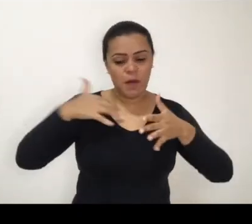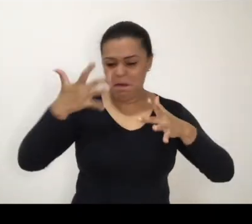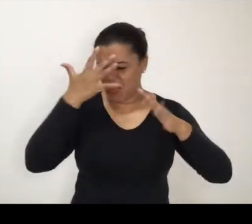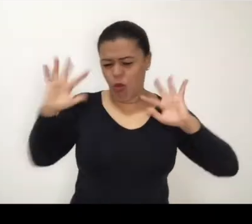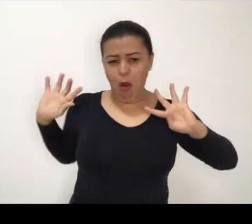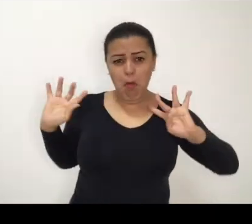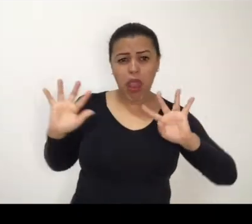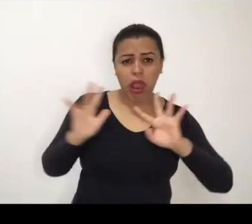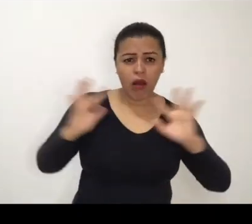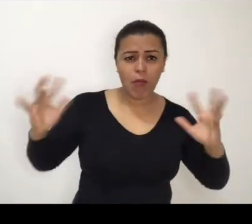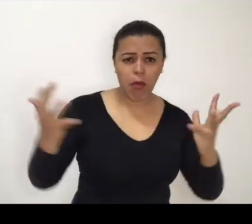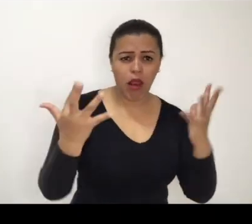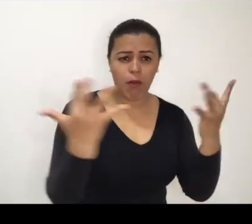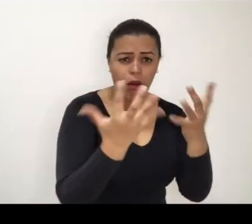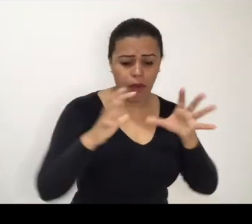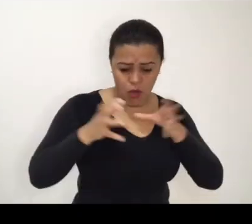verdade,